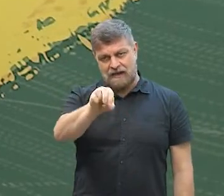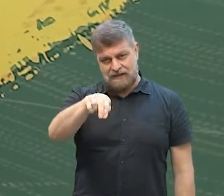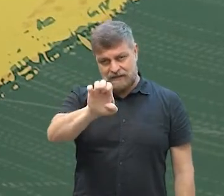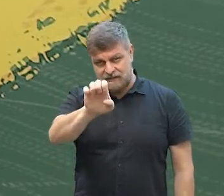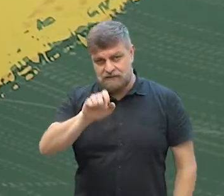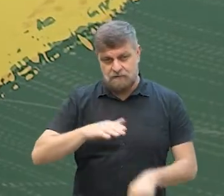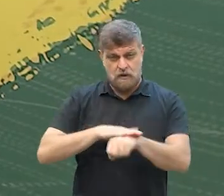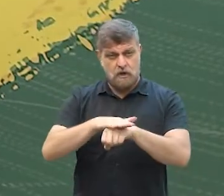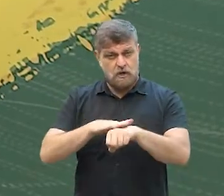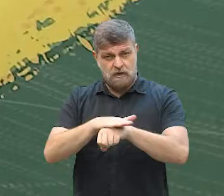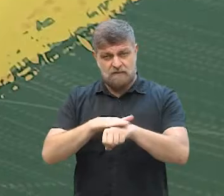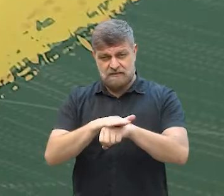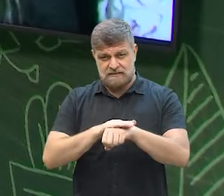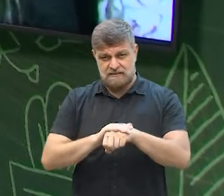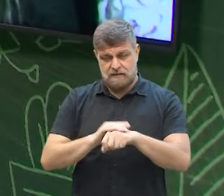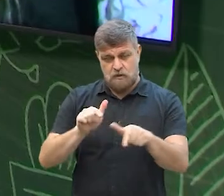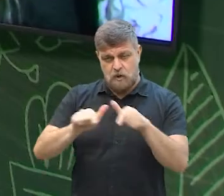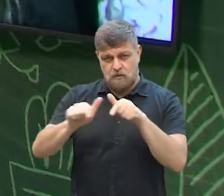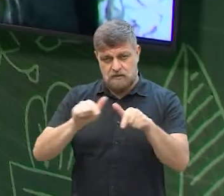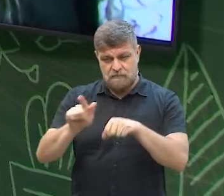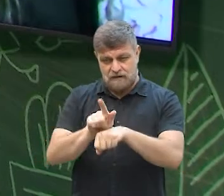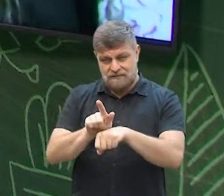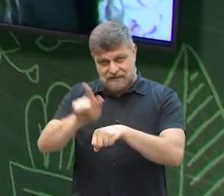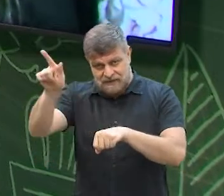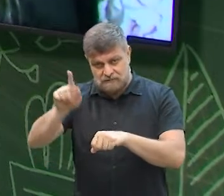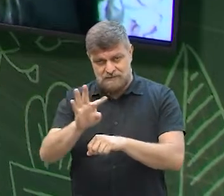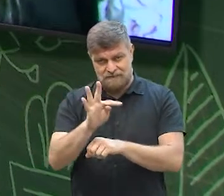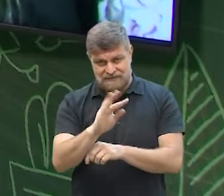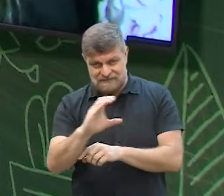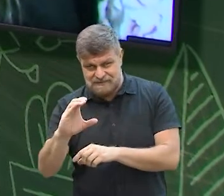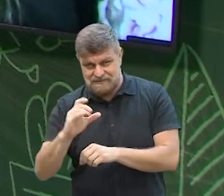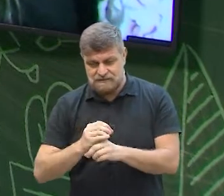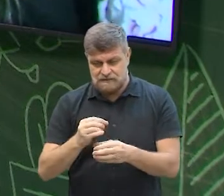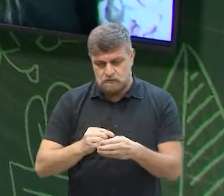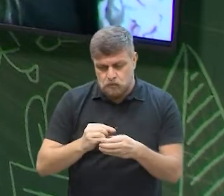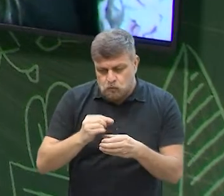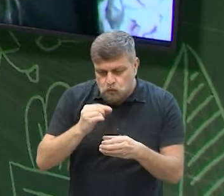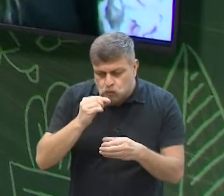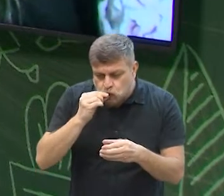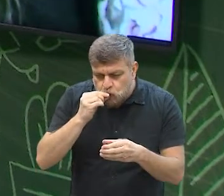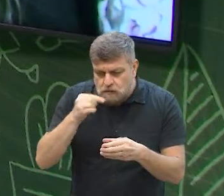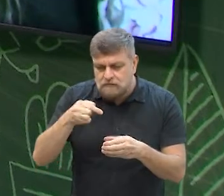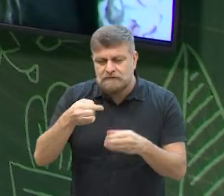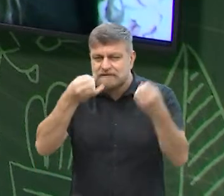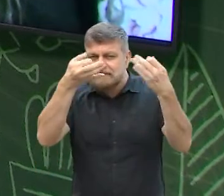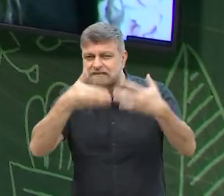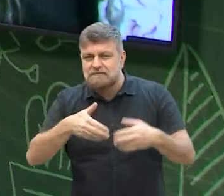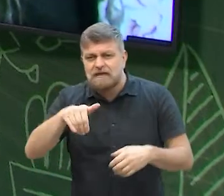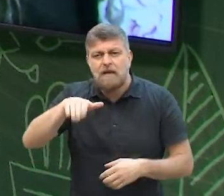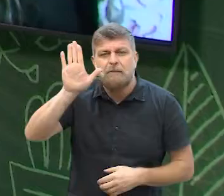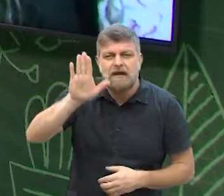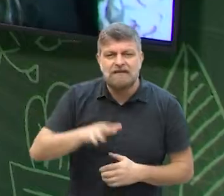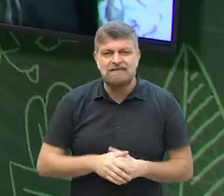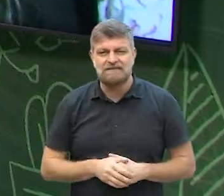sobre esse TCC, para falar um pouquinho mais a respeito desse canudo. Conta pra gente. Tudo bem? Boa